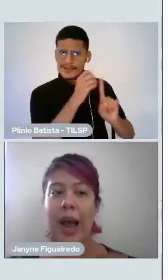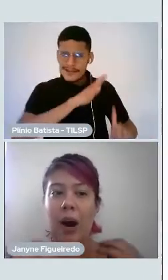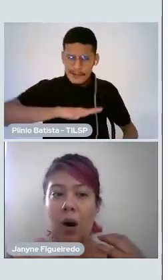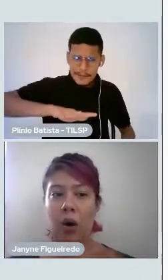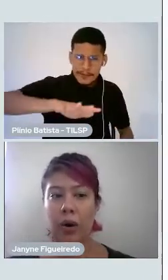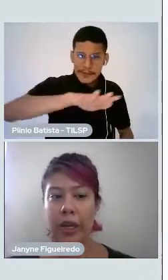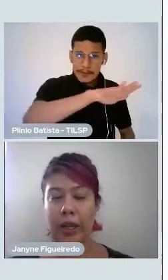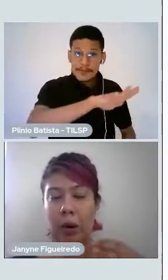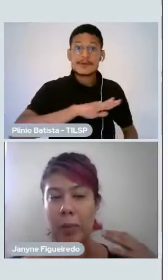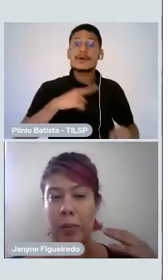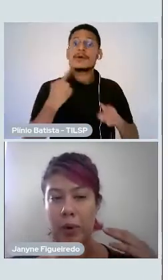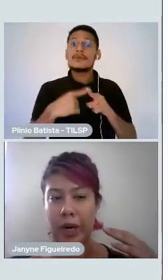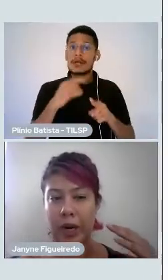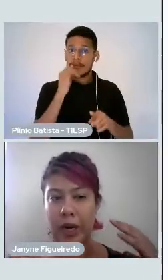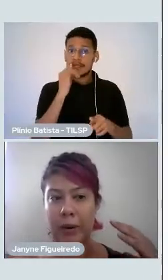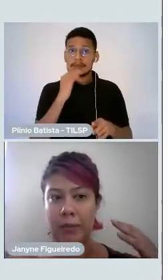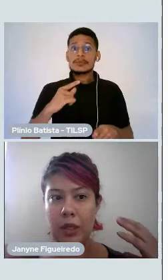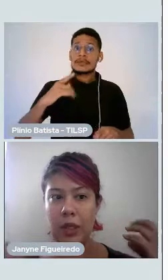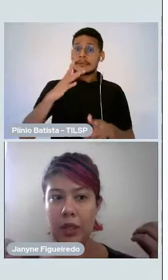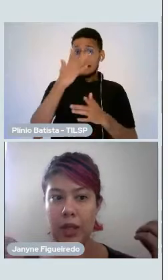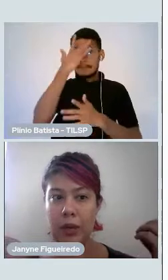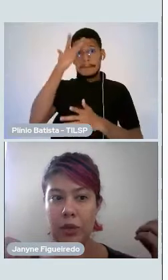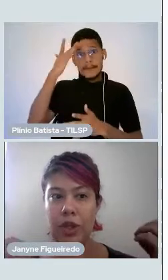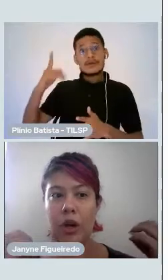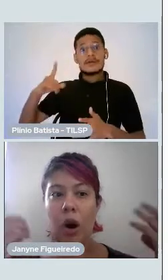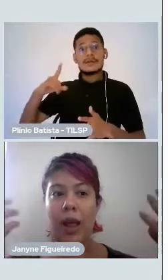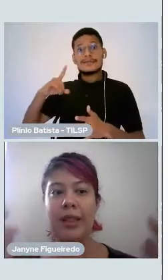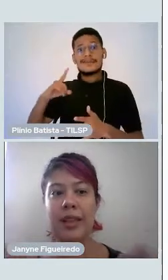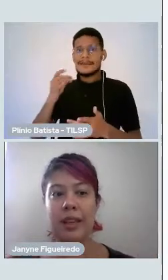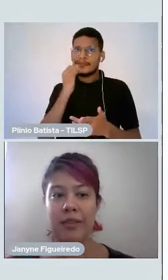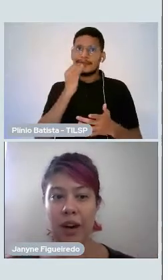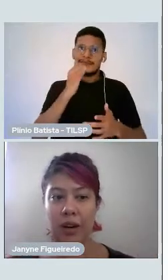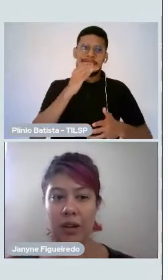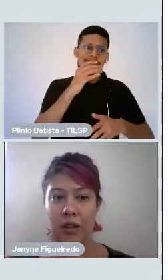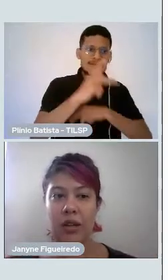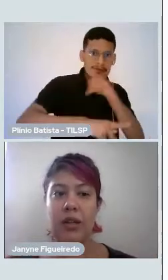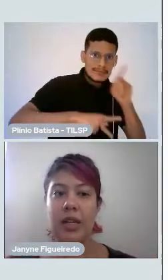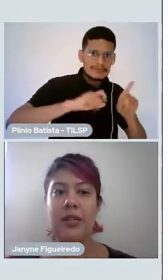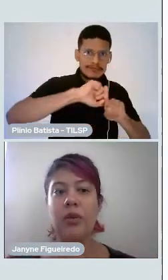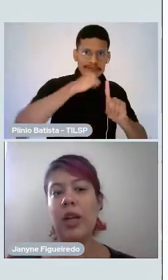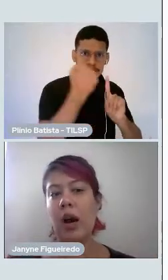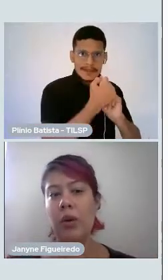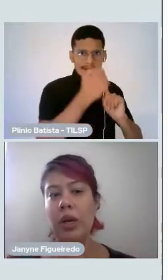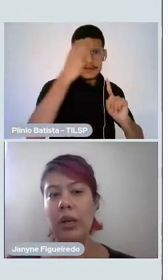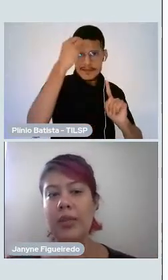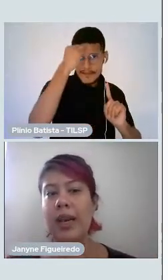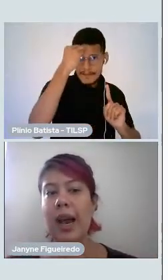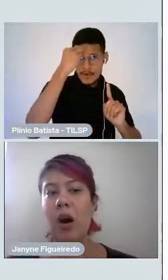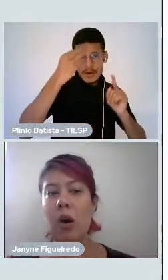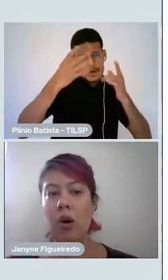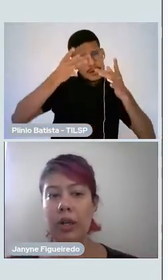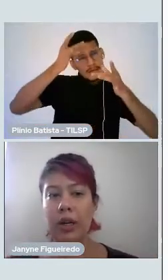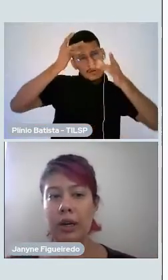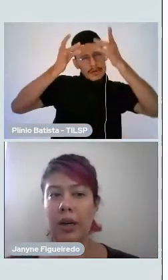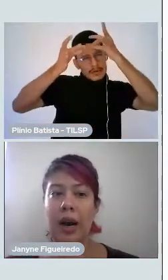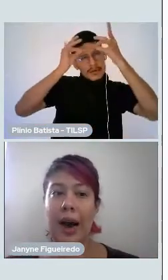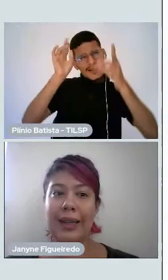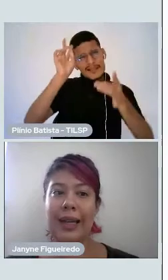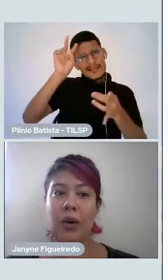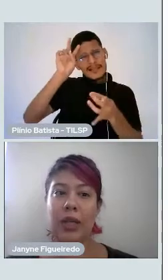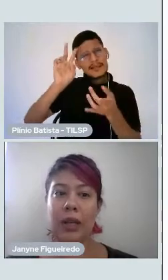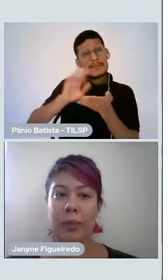não recorre, que tem uma memória, digamos que coletiva, nacional, que não se